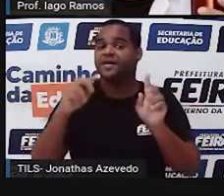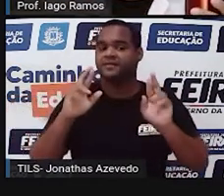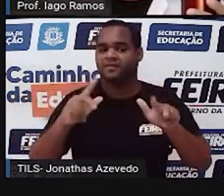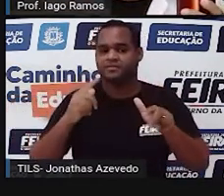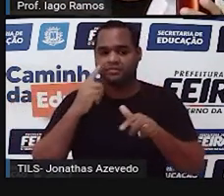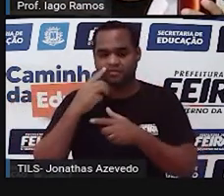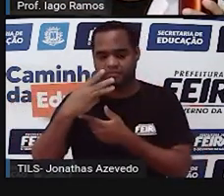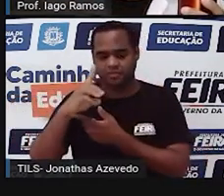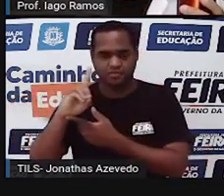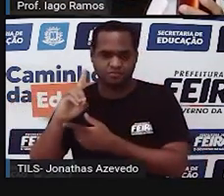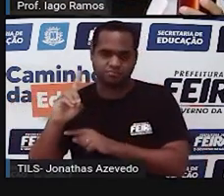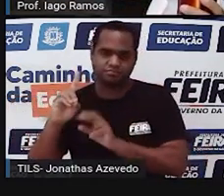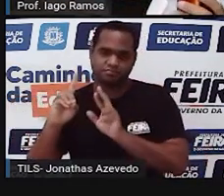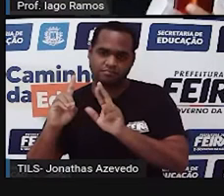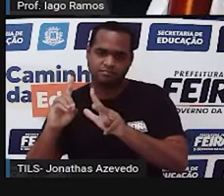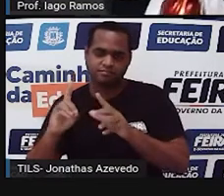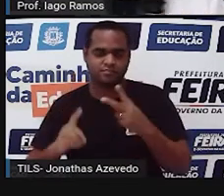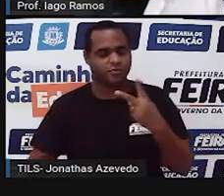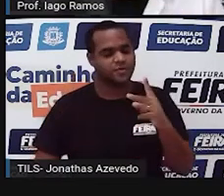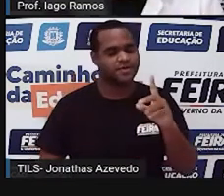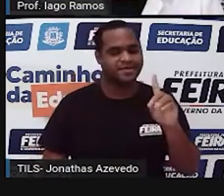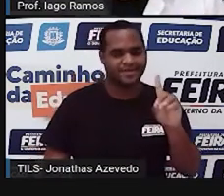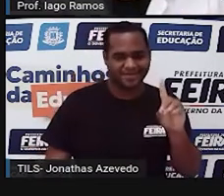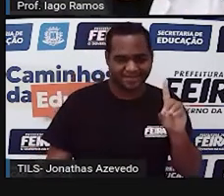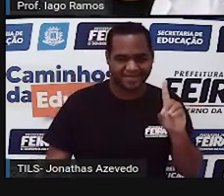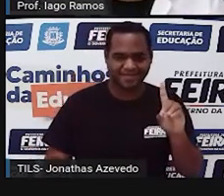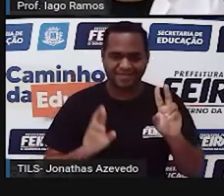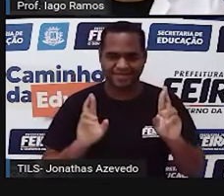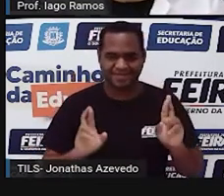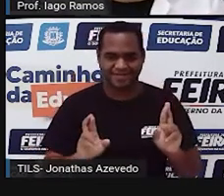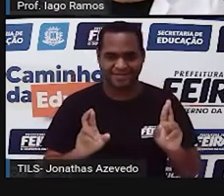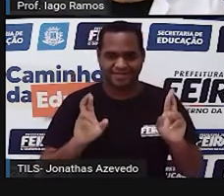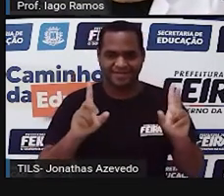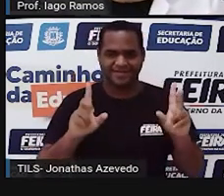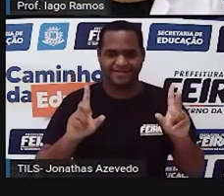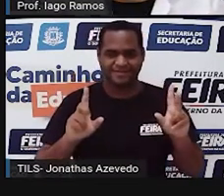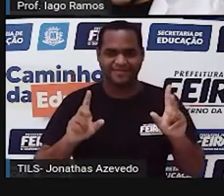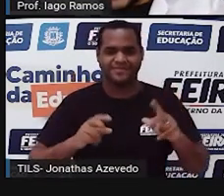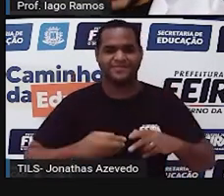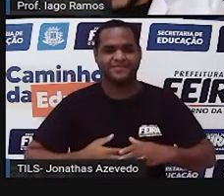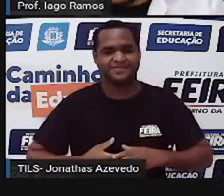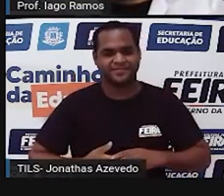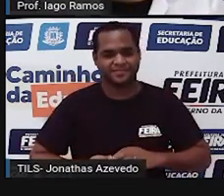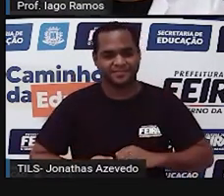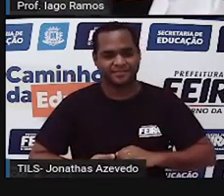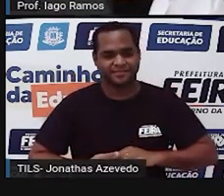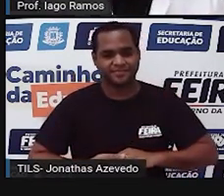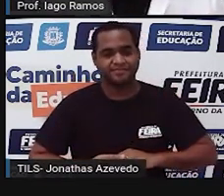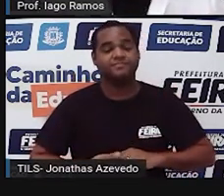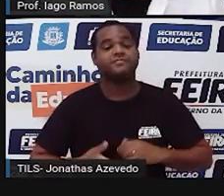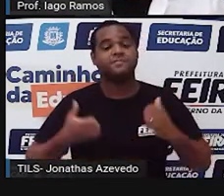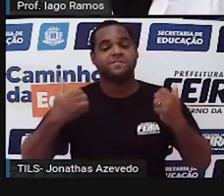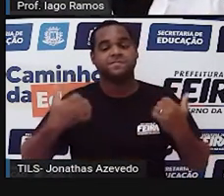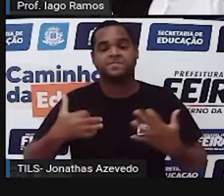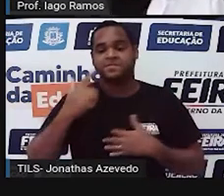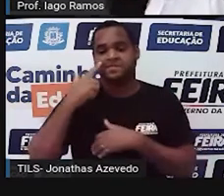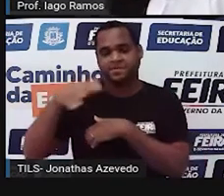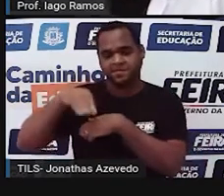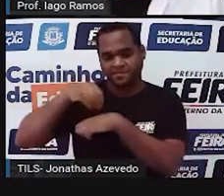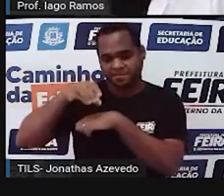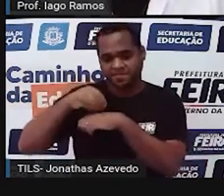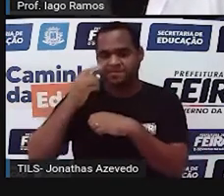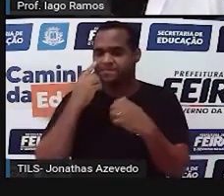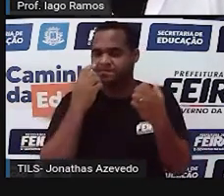tridimensionais não é para as planas que são bidimensionais tão pega